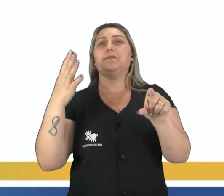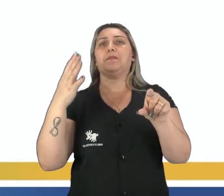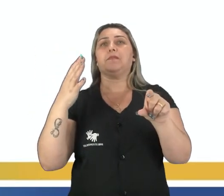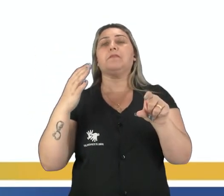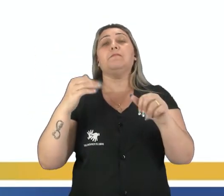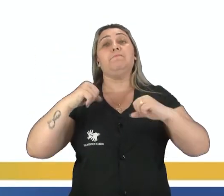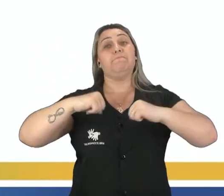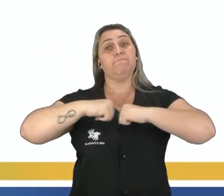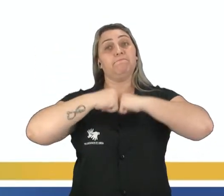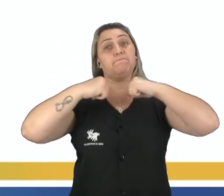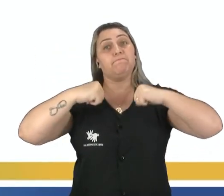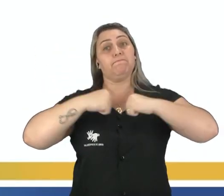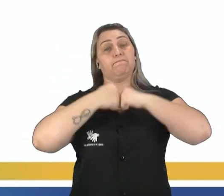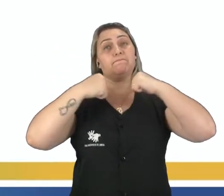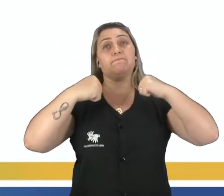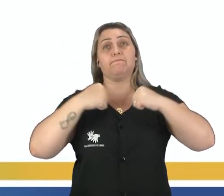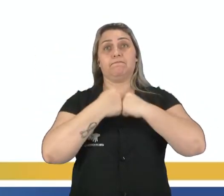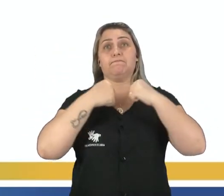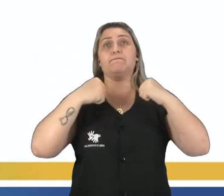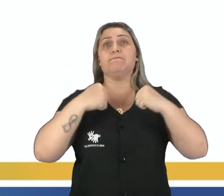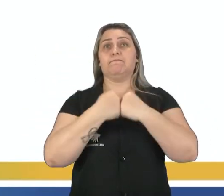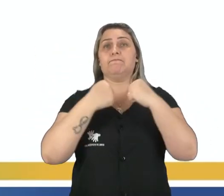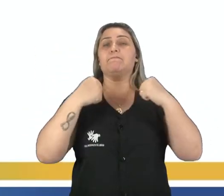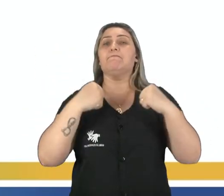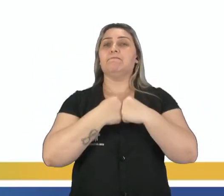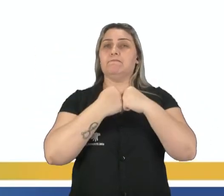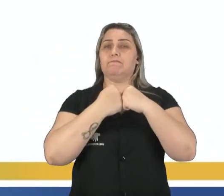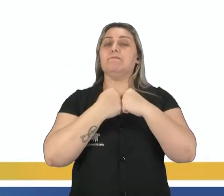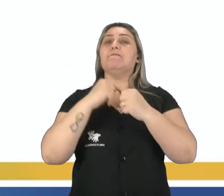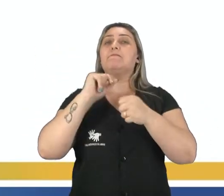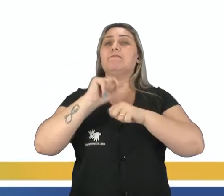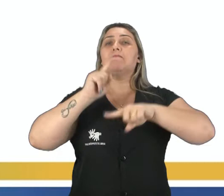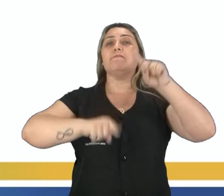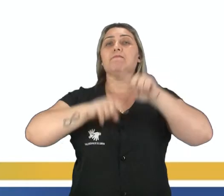vai atritar. Isso vai fazer o